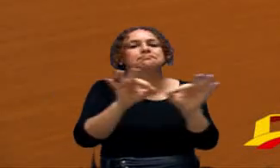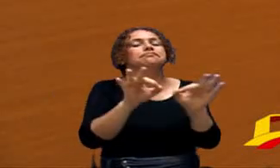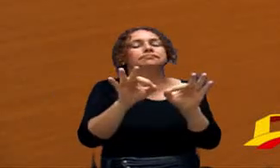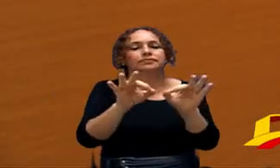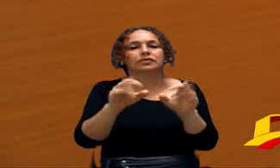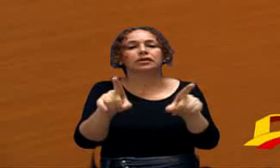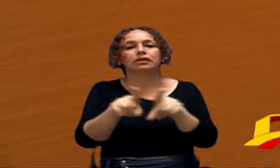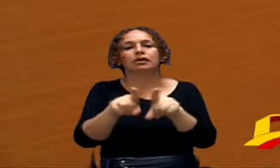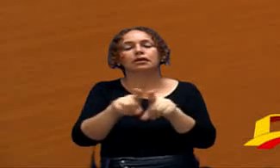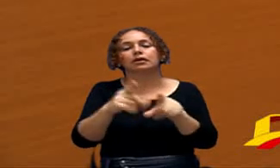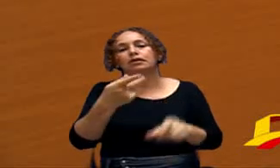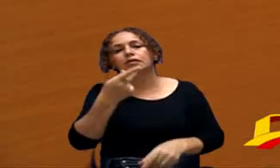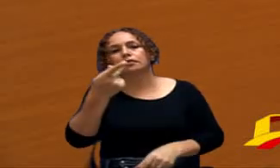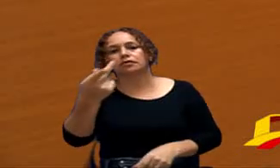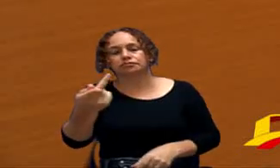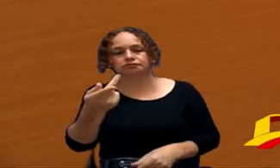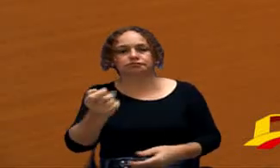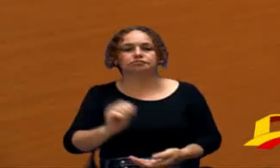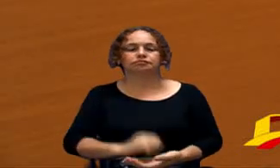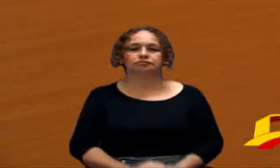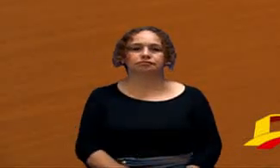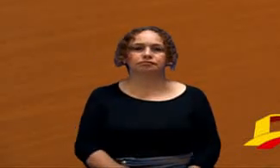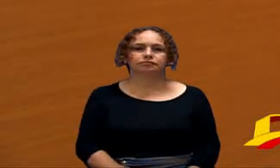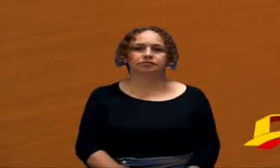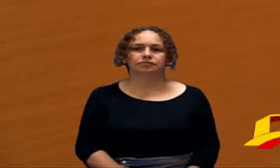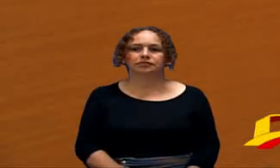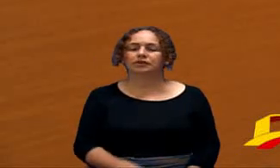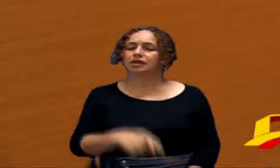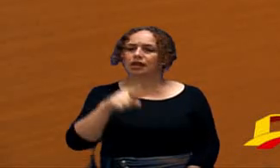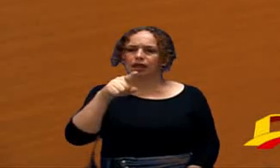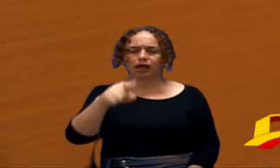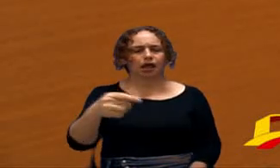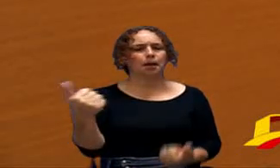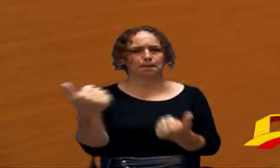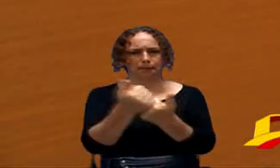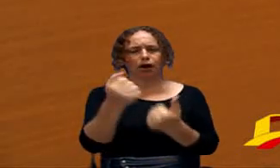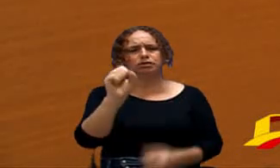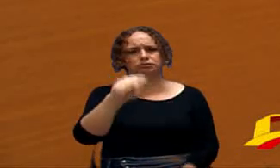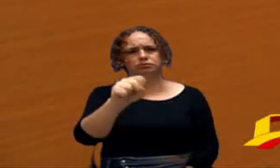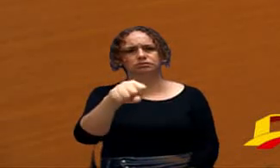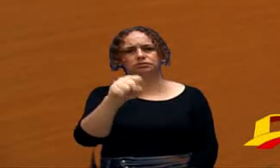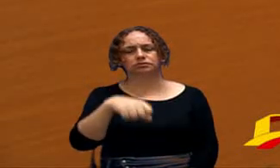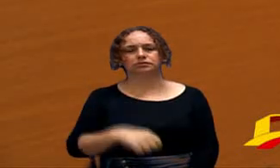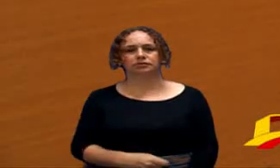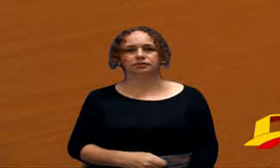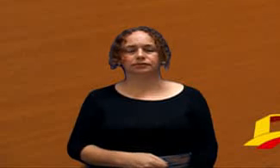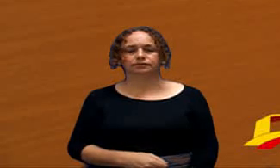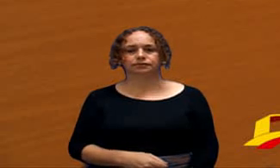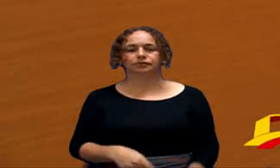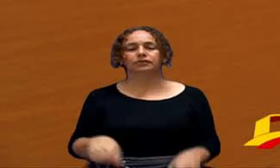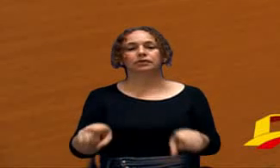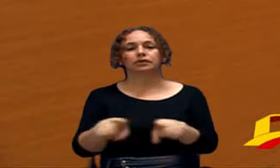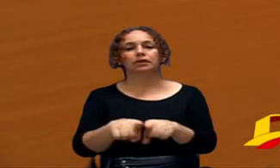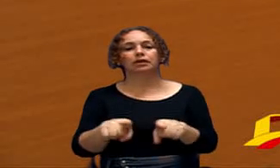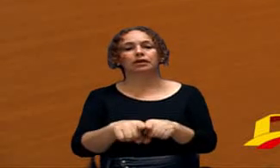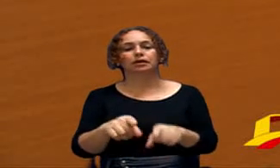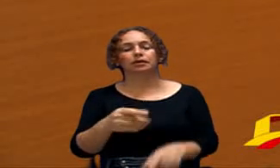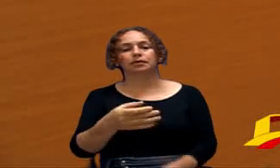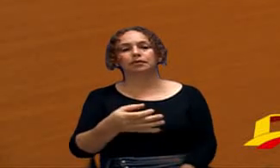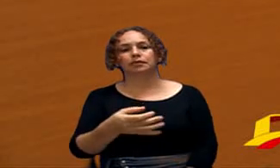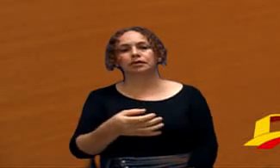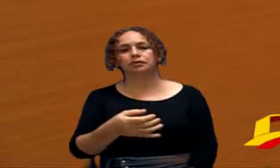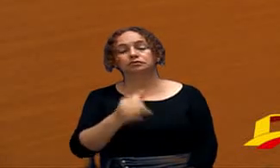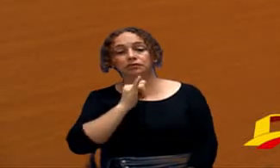dizer que é um grande entusiasta da causa. Quero também anunciar a chegada da ex-prefeita da